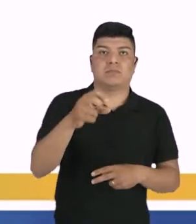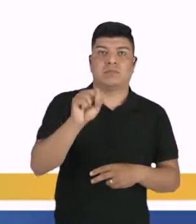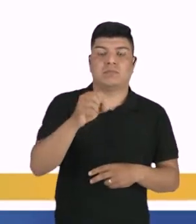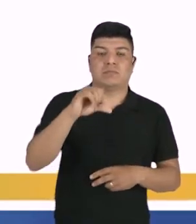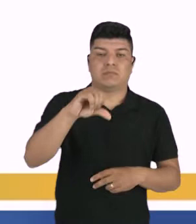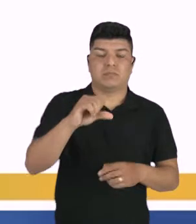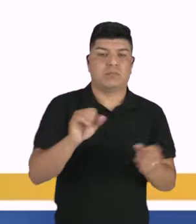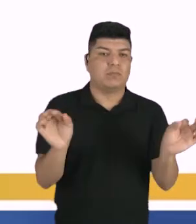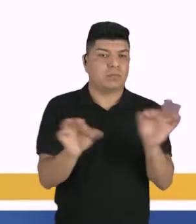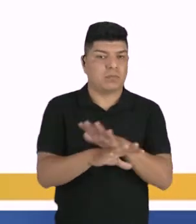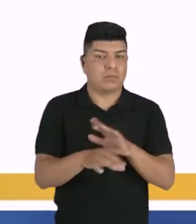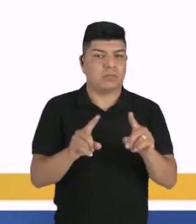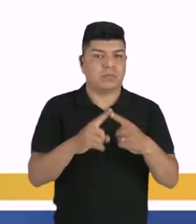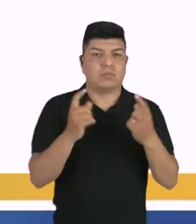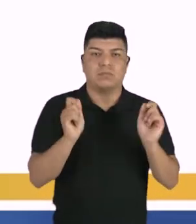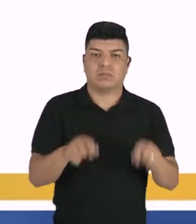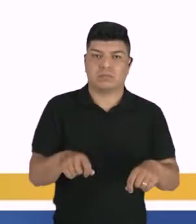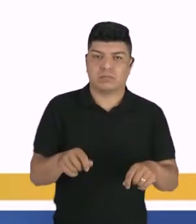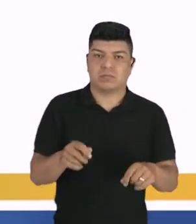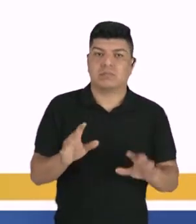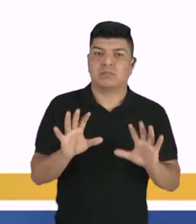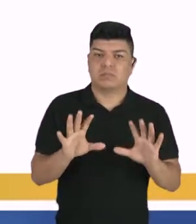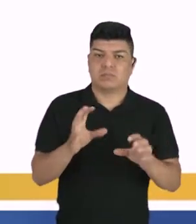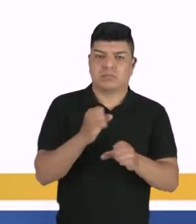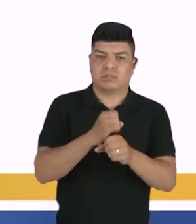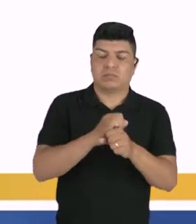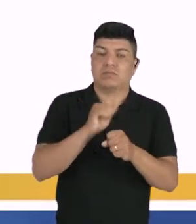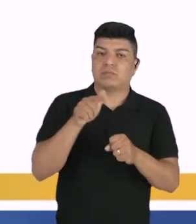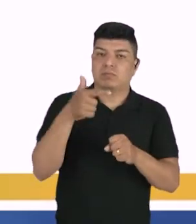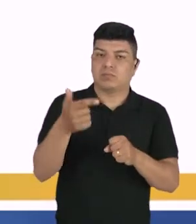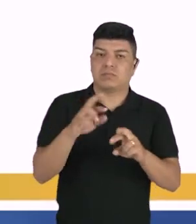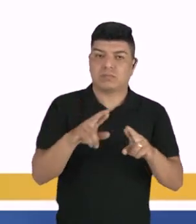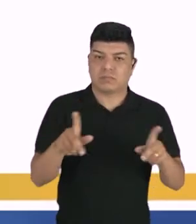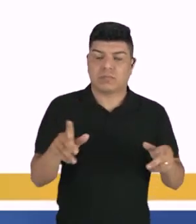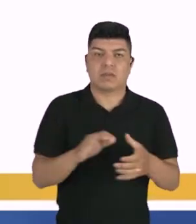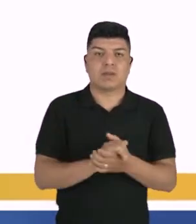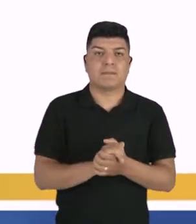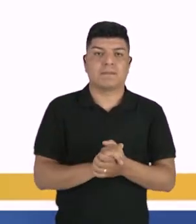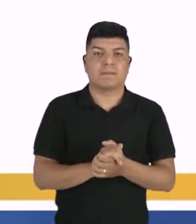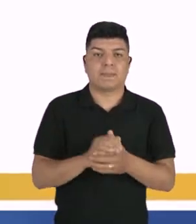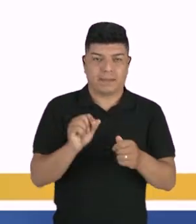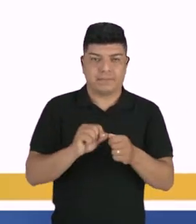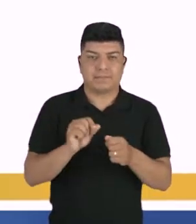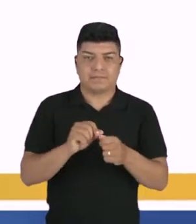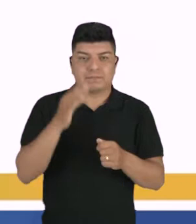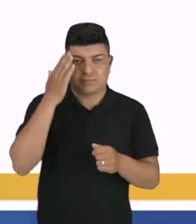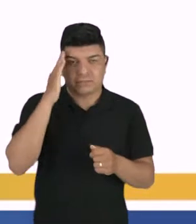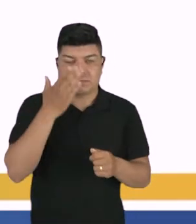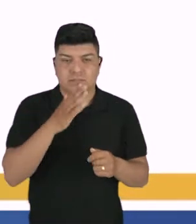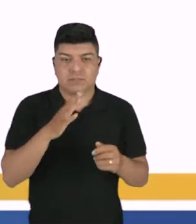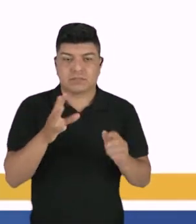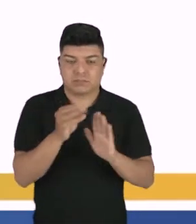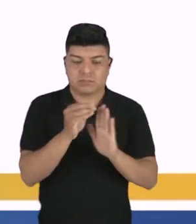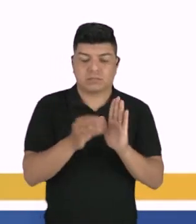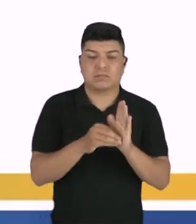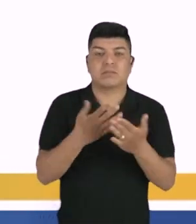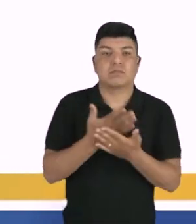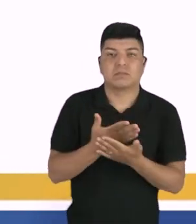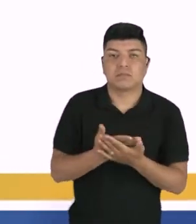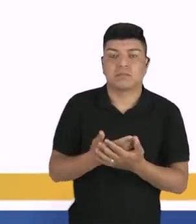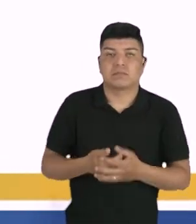Mas será que eu poderia fazer essa continha de uma outra forma? Eu vou fazer de uma outra forma para a gente entender o conteúdo da aula.